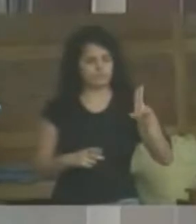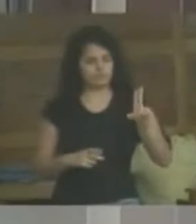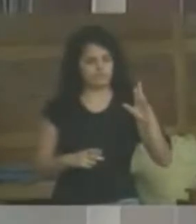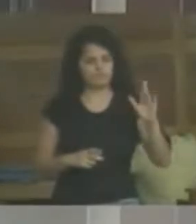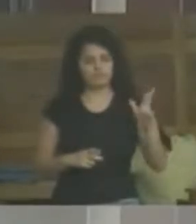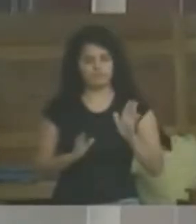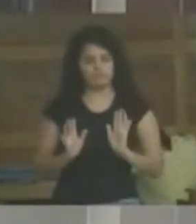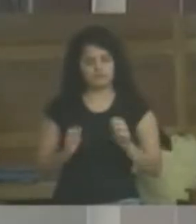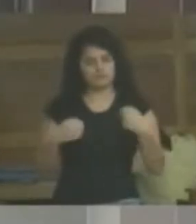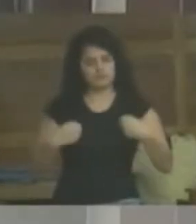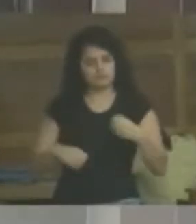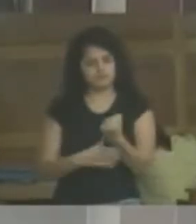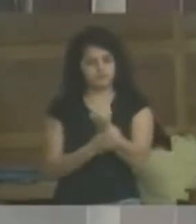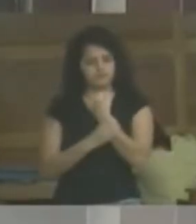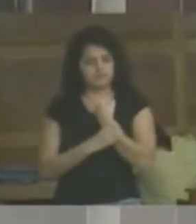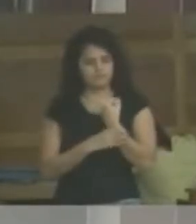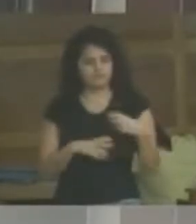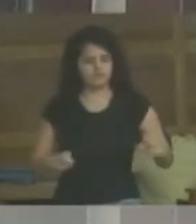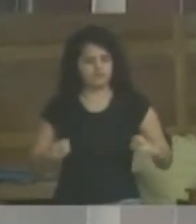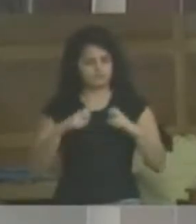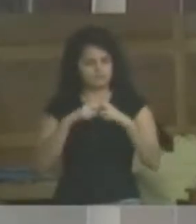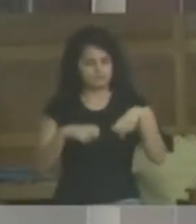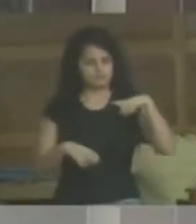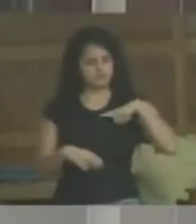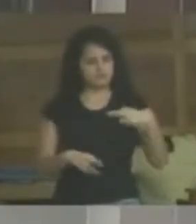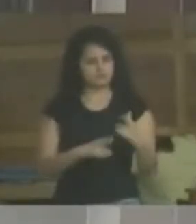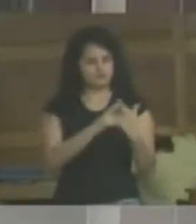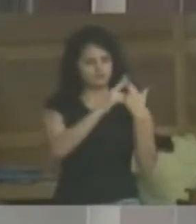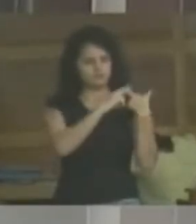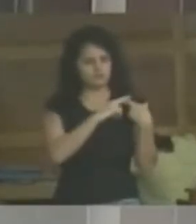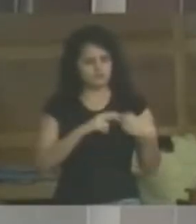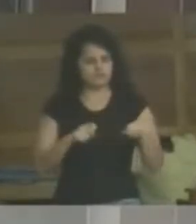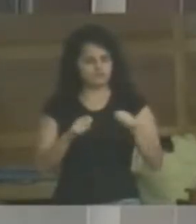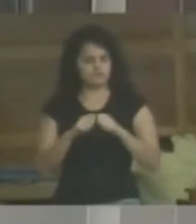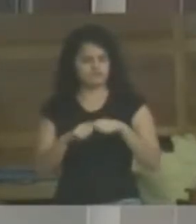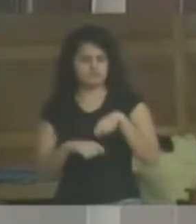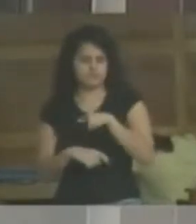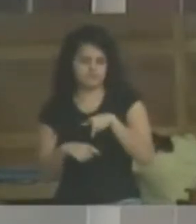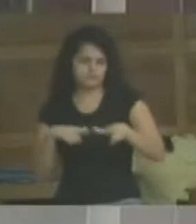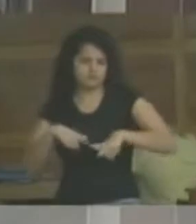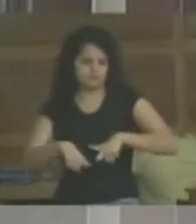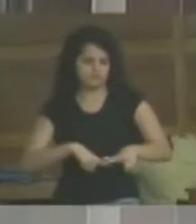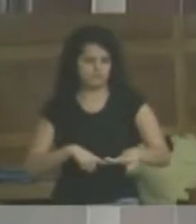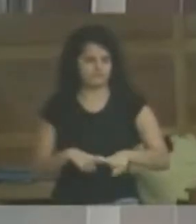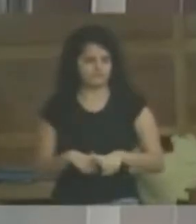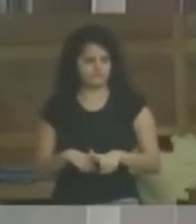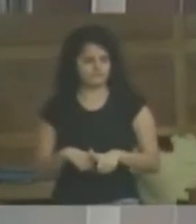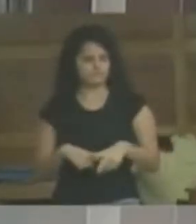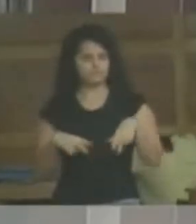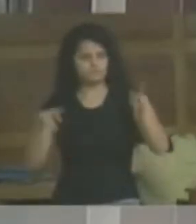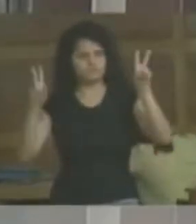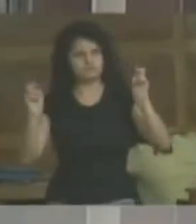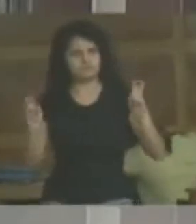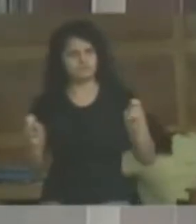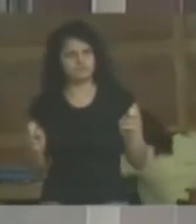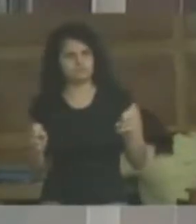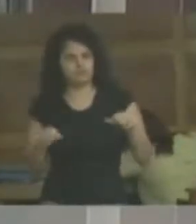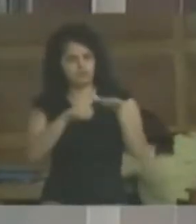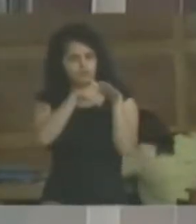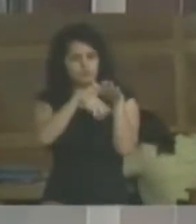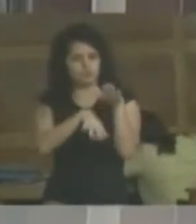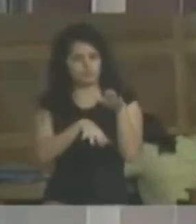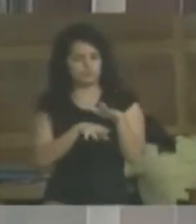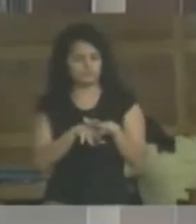segurança. E essa casa tem o dever de fazer esse trabalho. Agora, sobre a questão também da